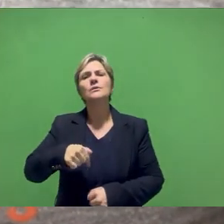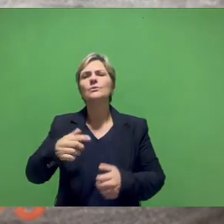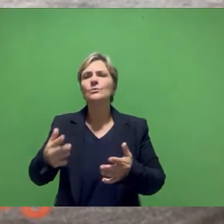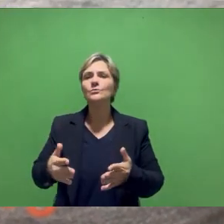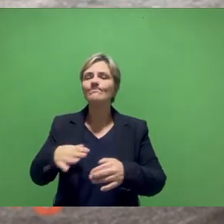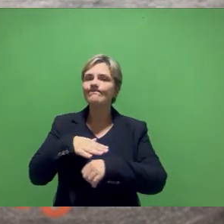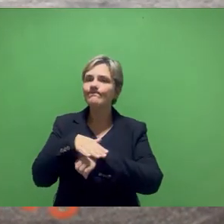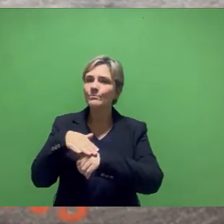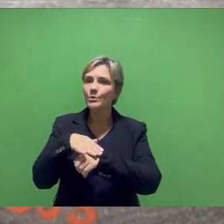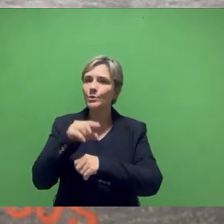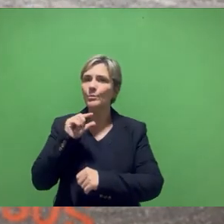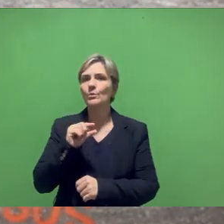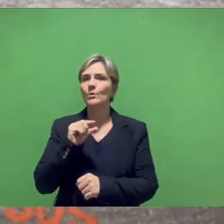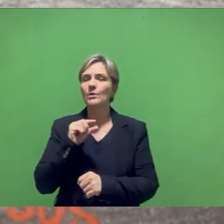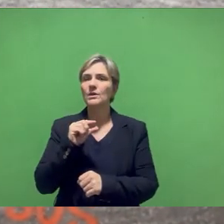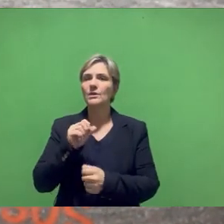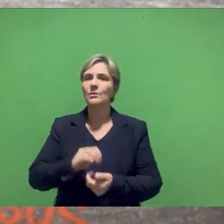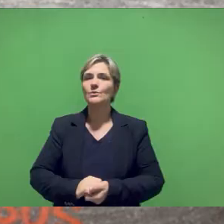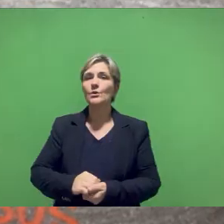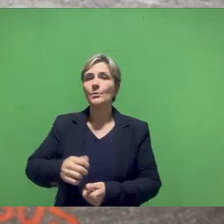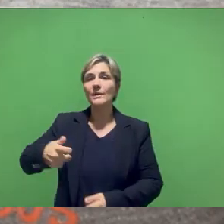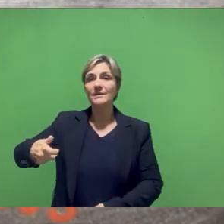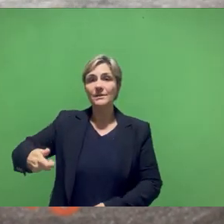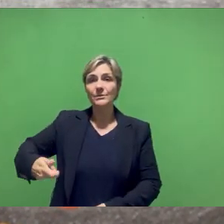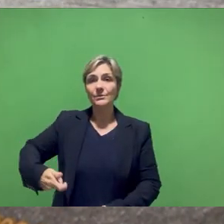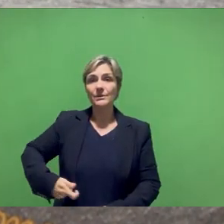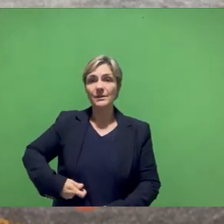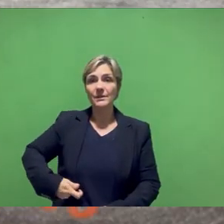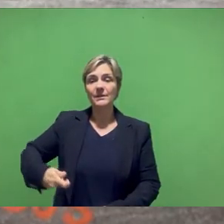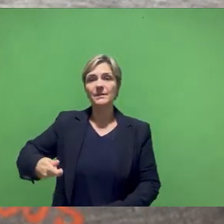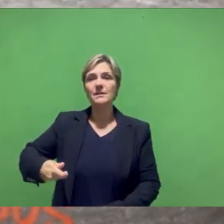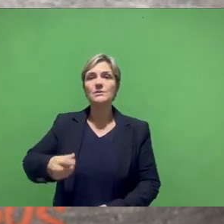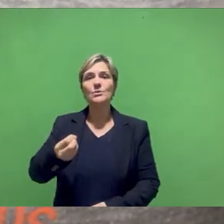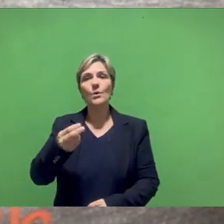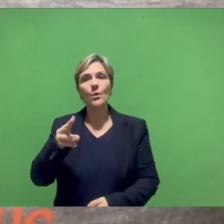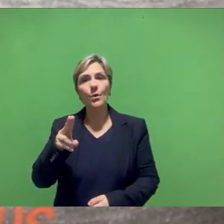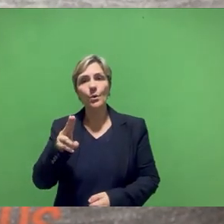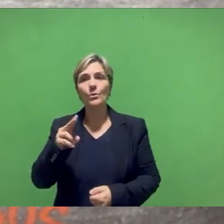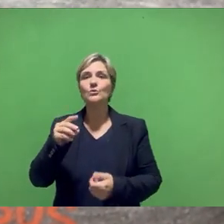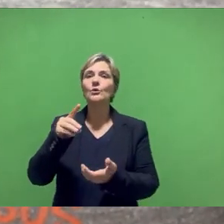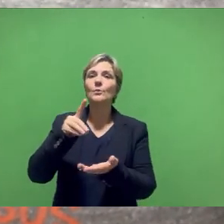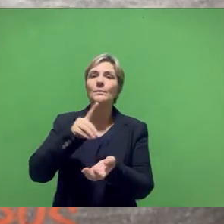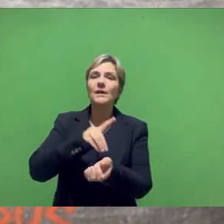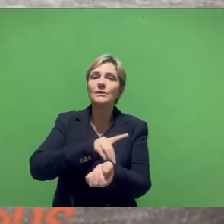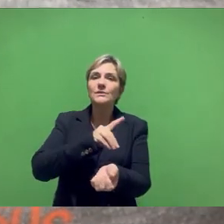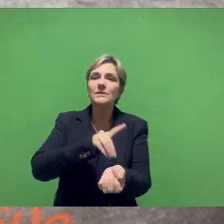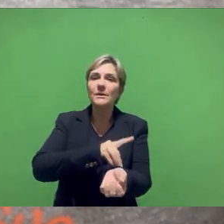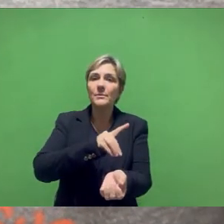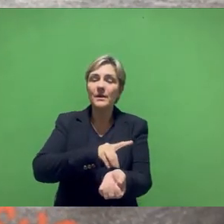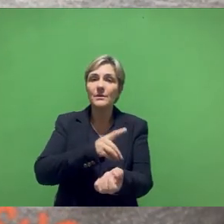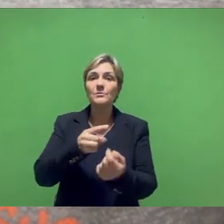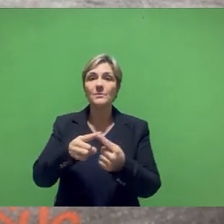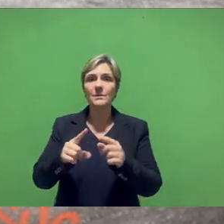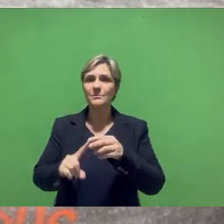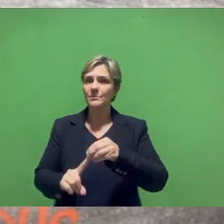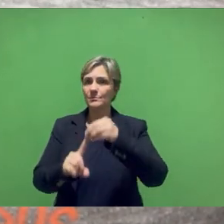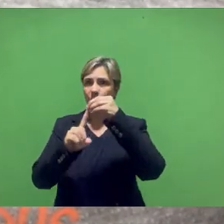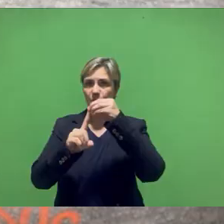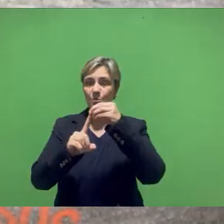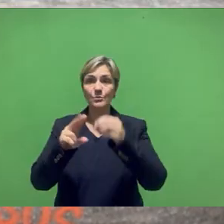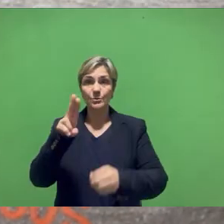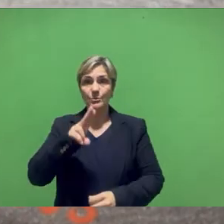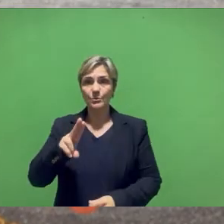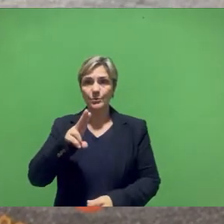gente conversar um pouco sobre as insulinas, né? Um pouco sobre diabetes, mas principalmente sobre a insulina e o uso da